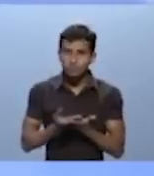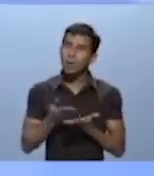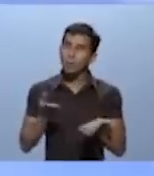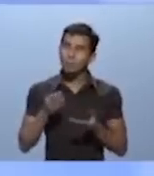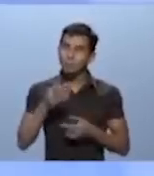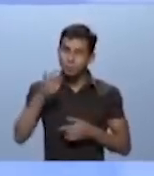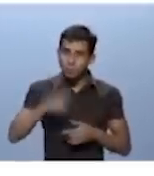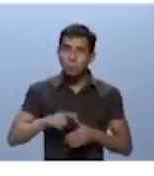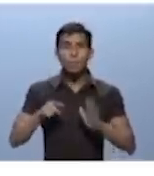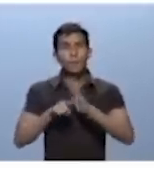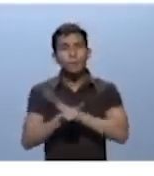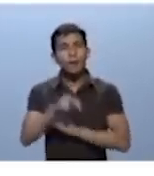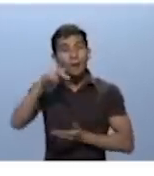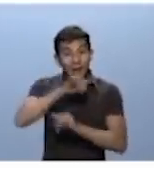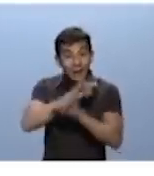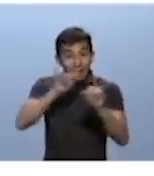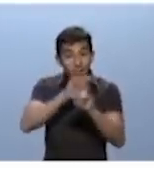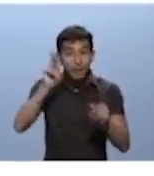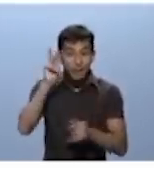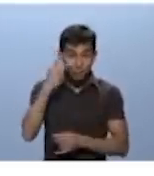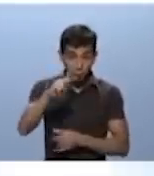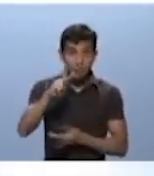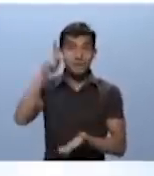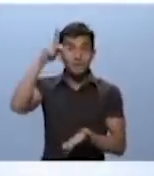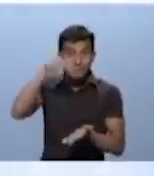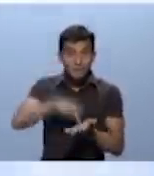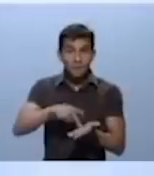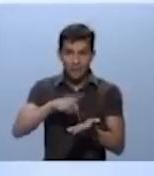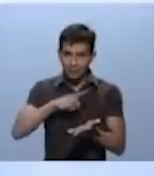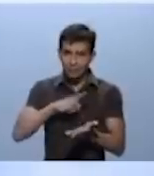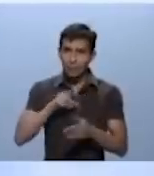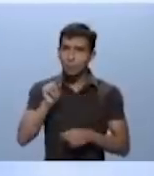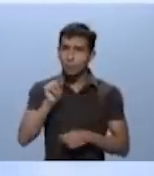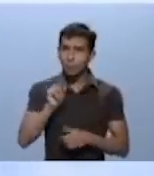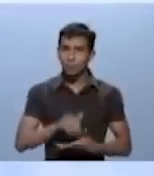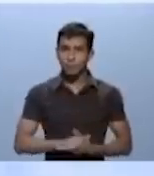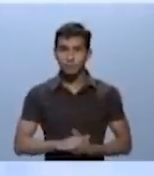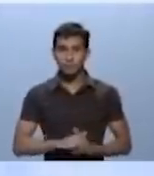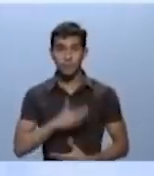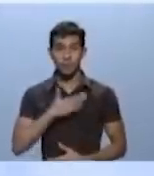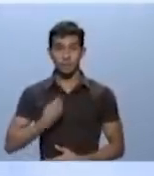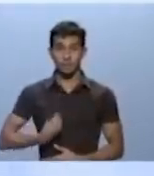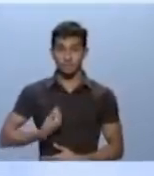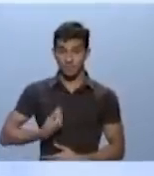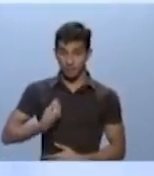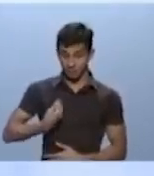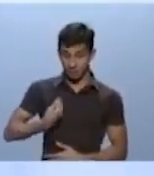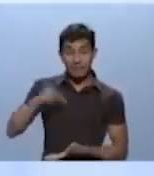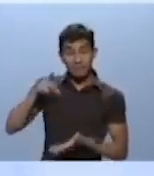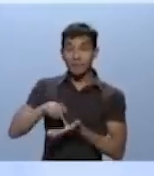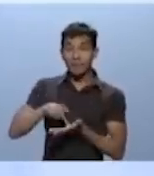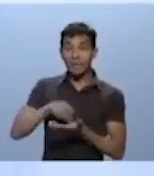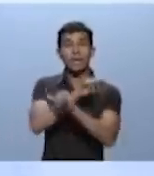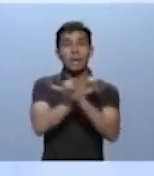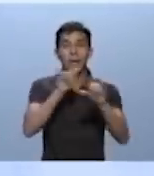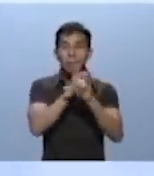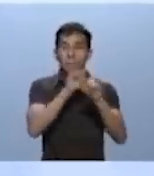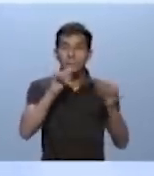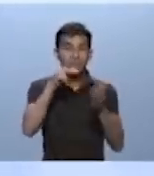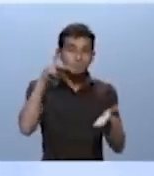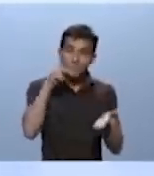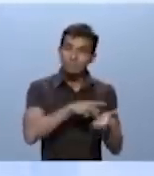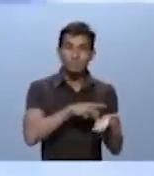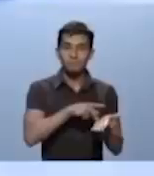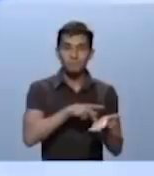verdade na sua campanha que ajudar sua tréplica tem de verdade ou na minha vida na minha campanha que tem de verdade é na minha